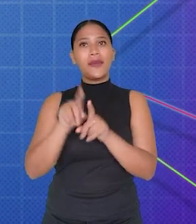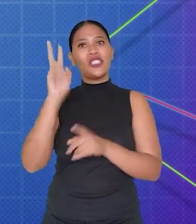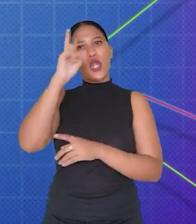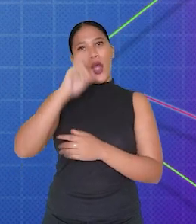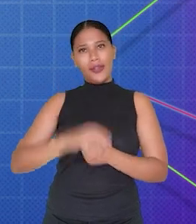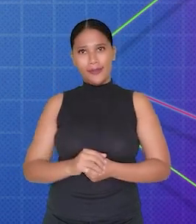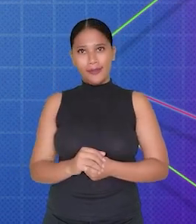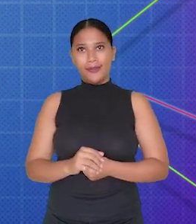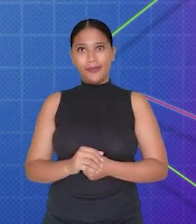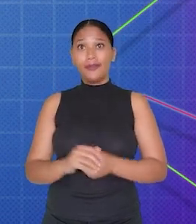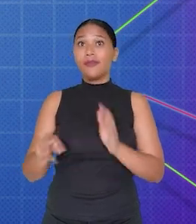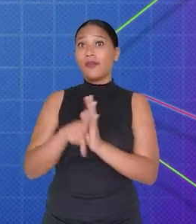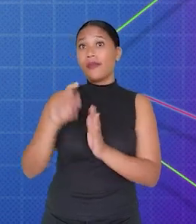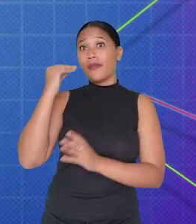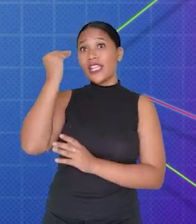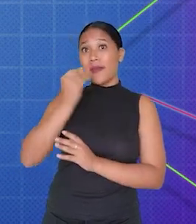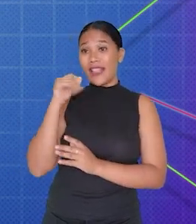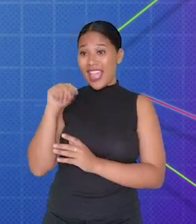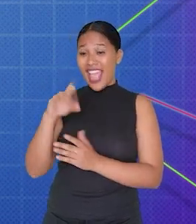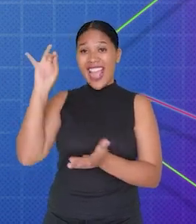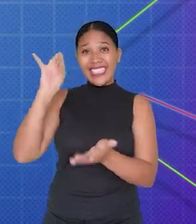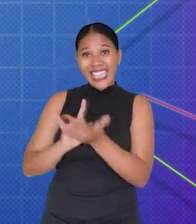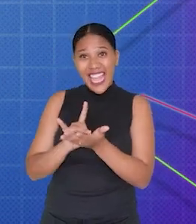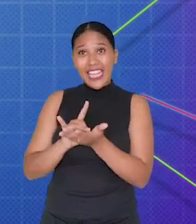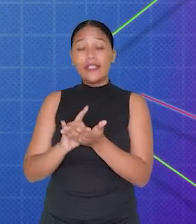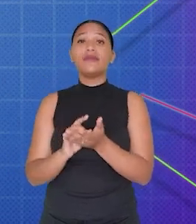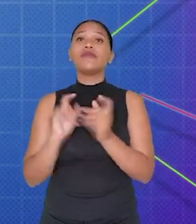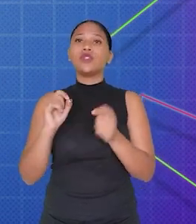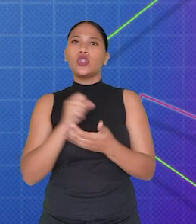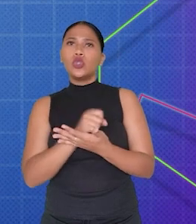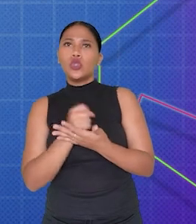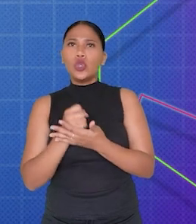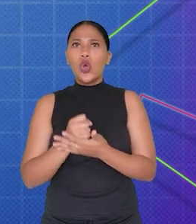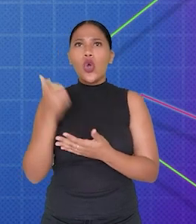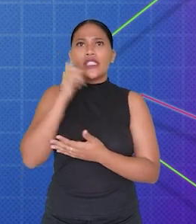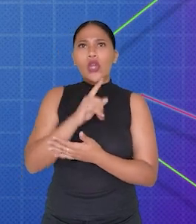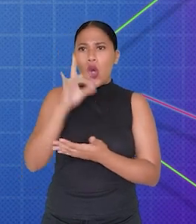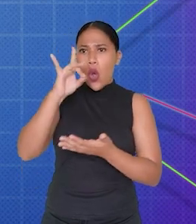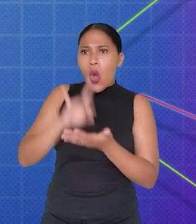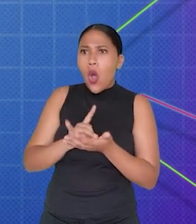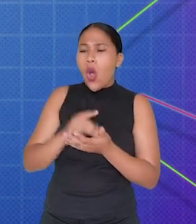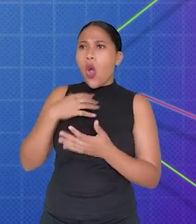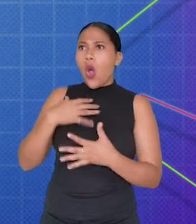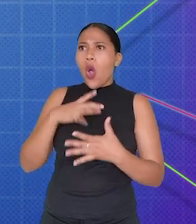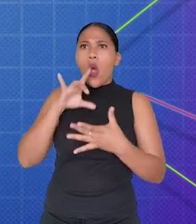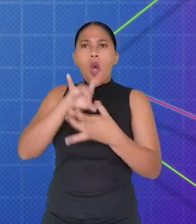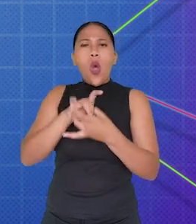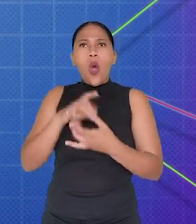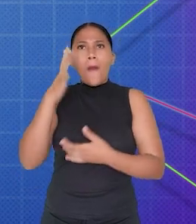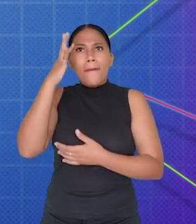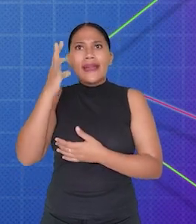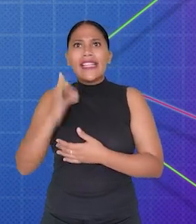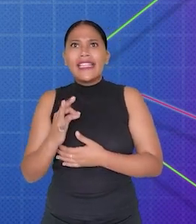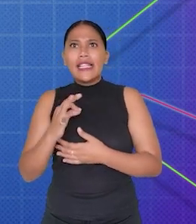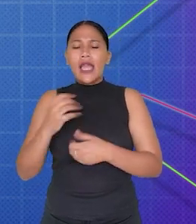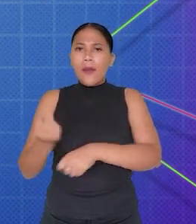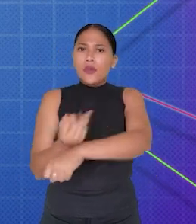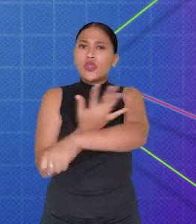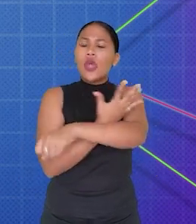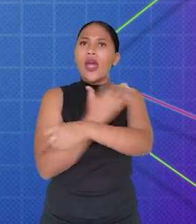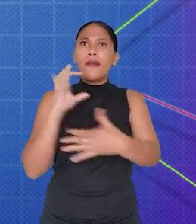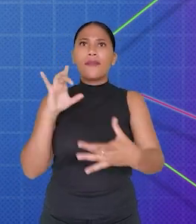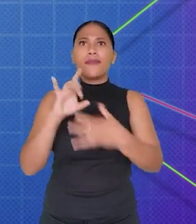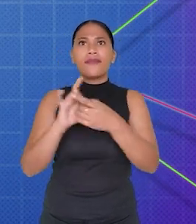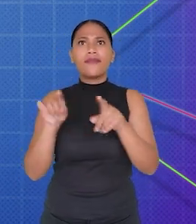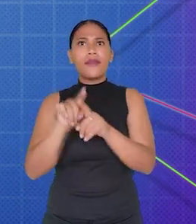mesmo históricas. Ao experimentar essas realidades em um jogo, o jogador é capaz de compreender e se conectar emocionalmente com os